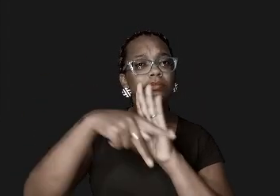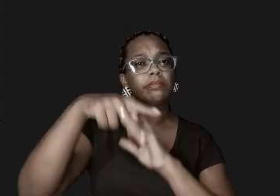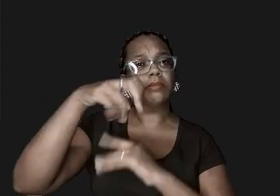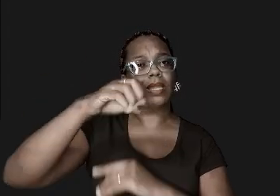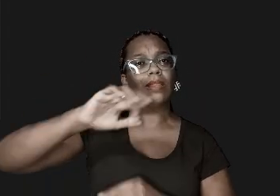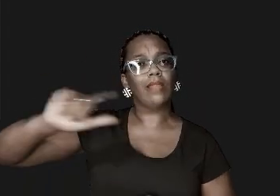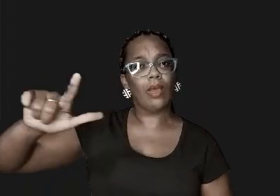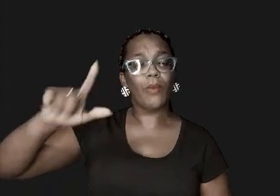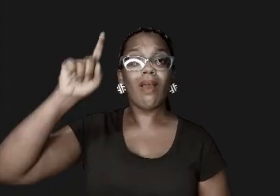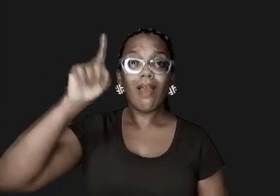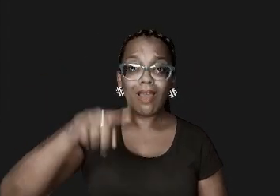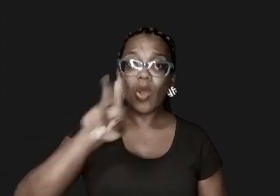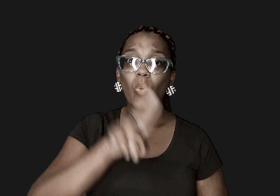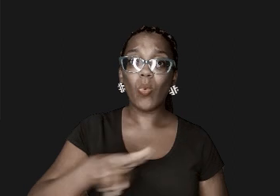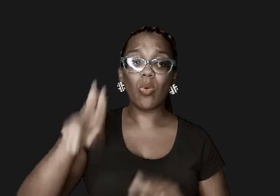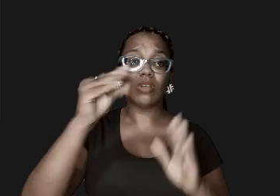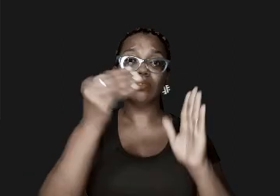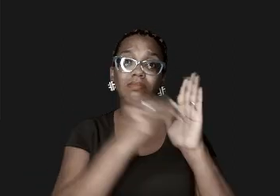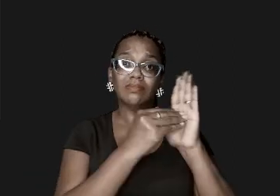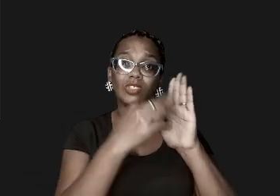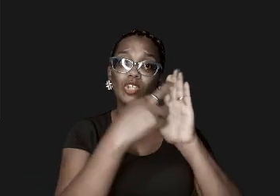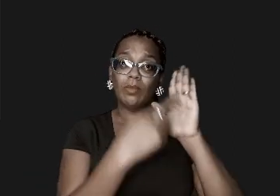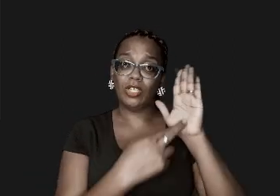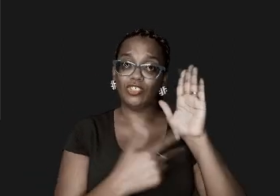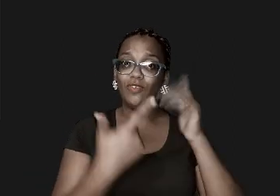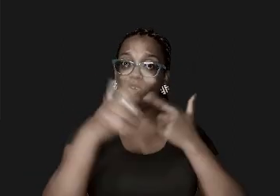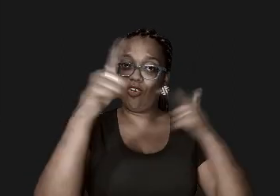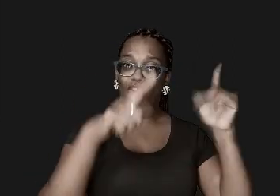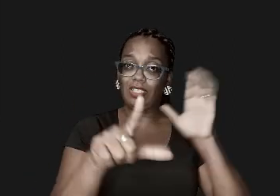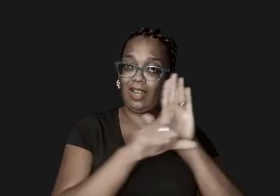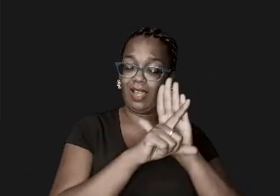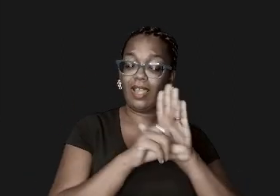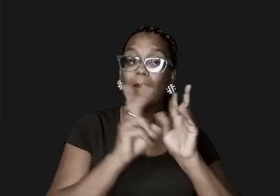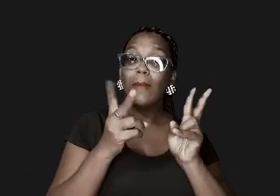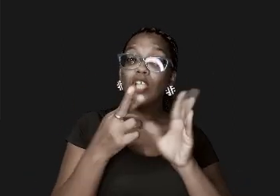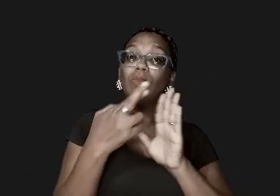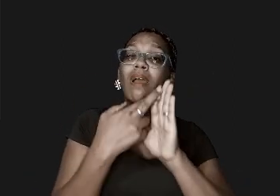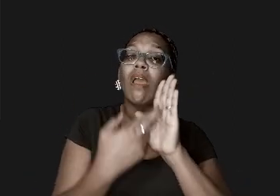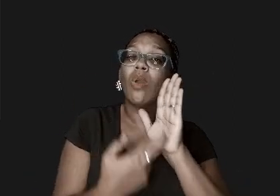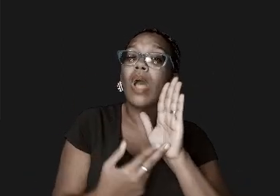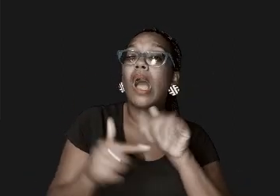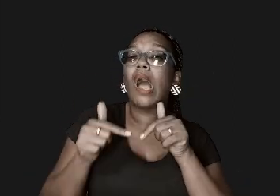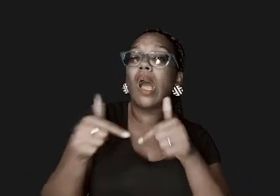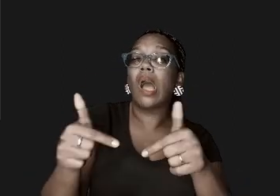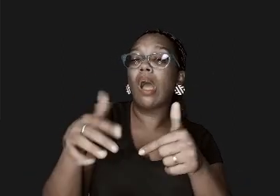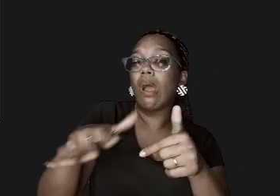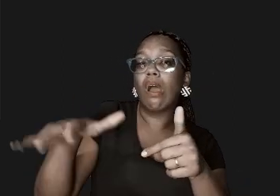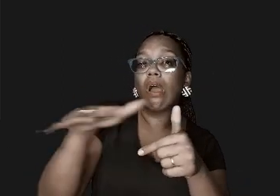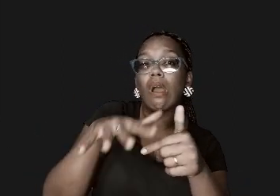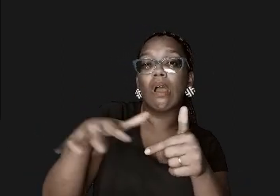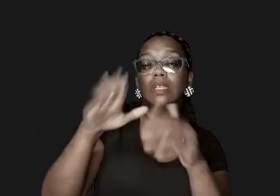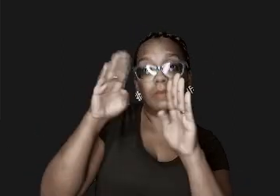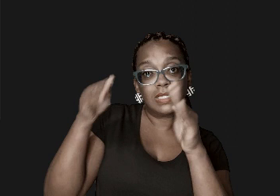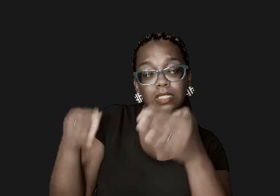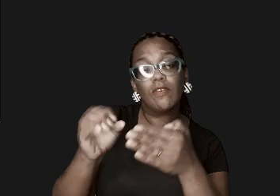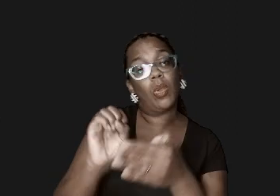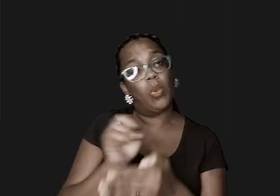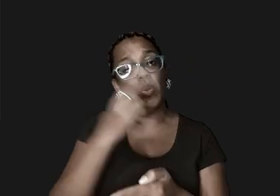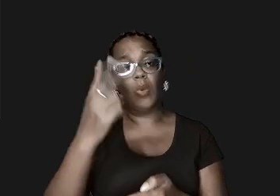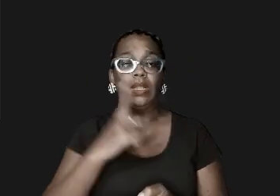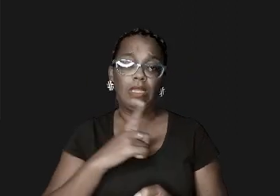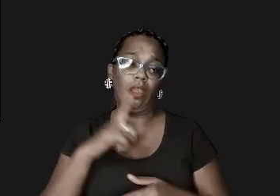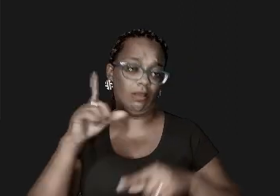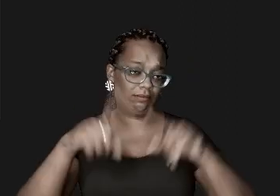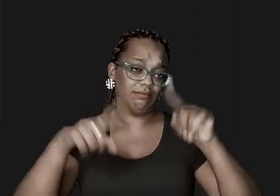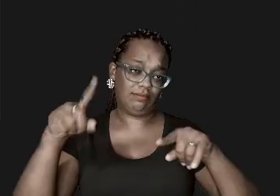conceito de valor mobiliário são todos os elementos que o tipo penal vai buscar subsídio nós acabou estamos ativo de